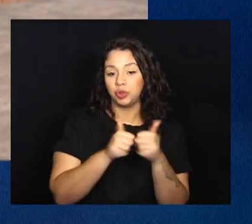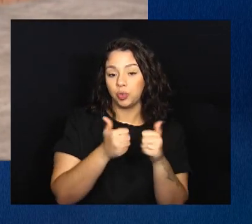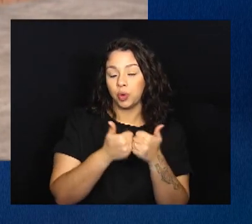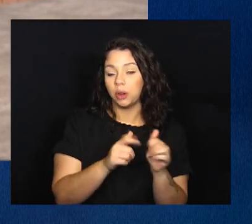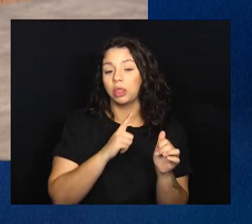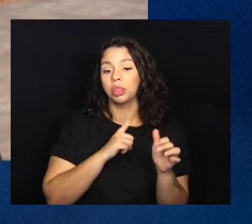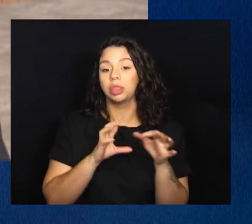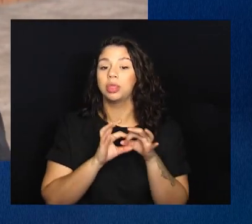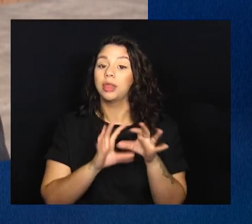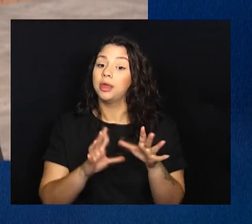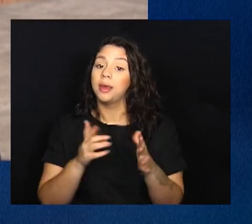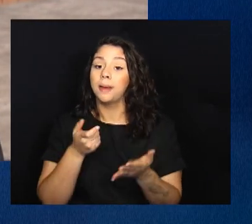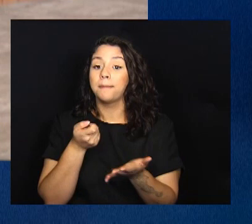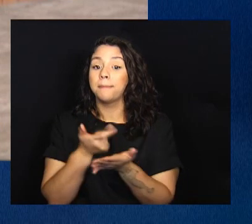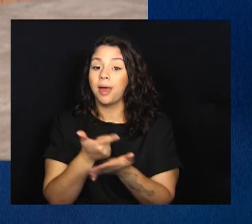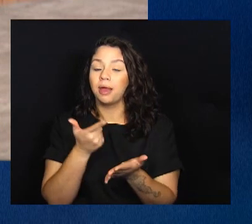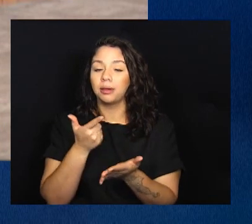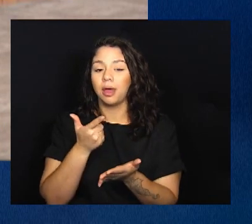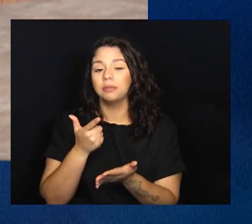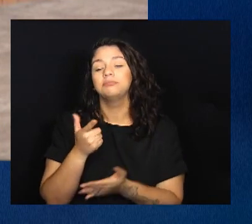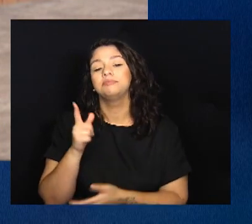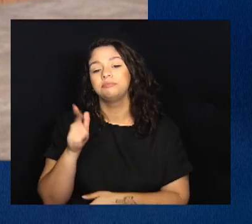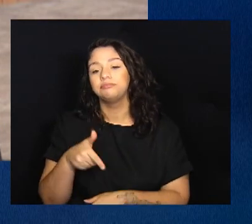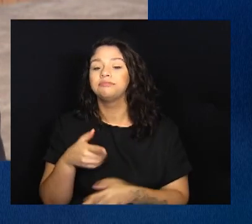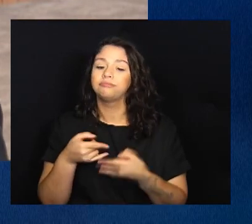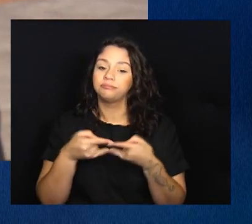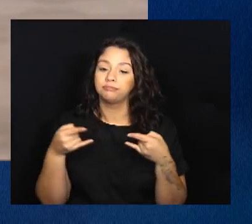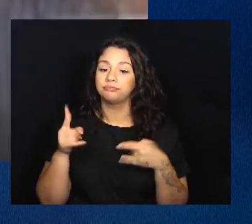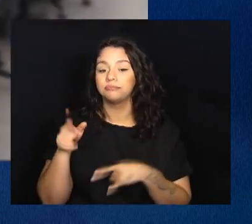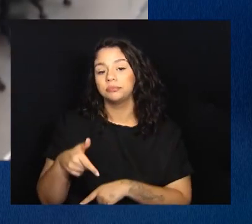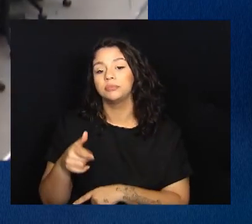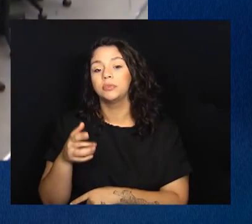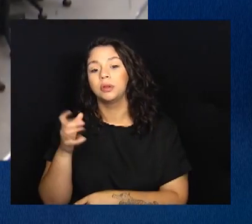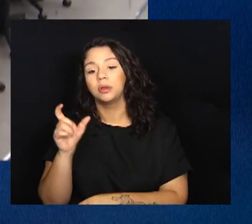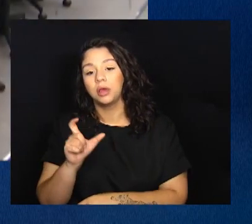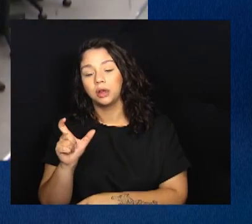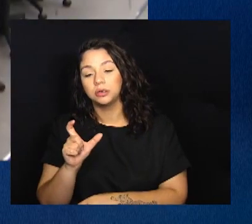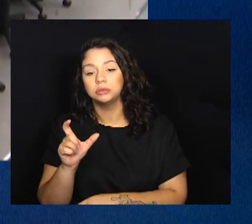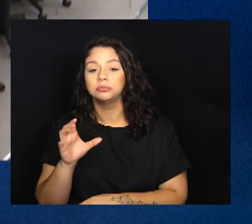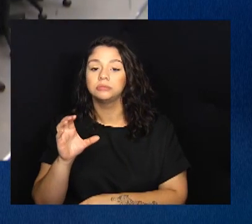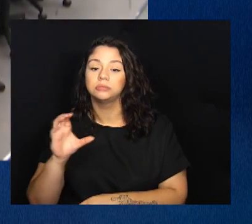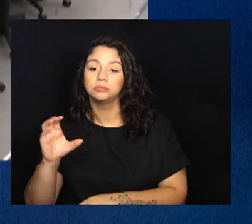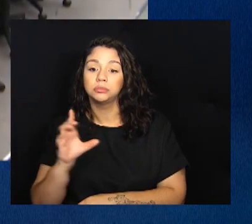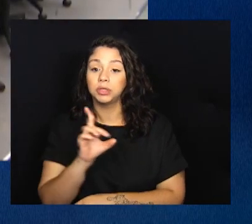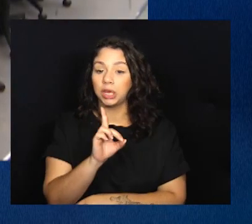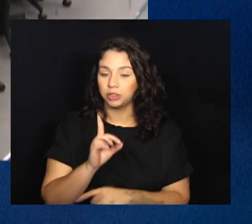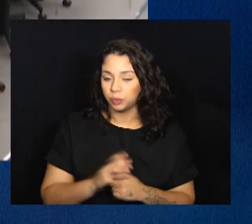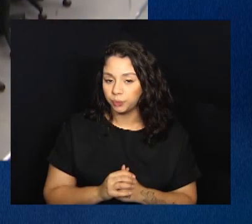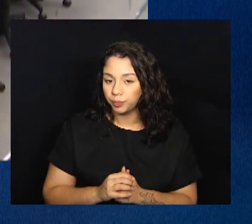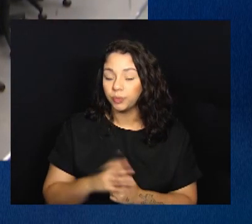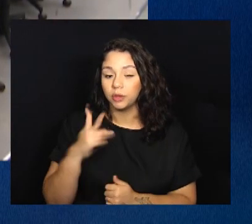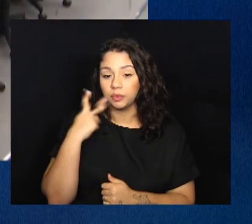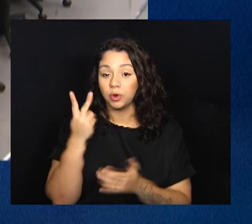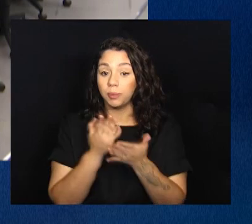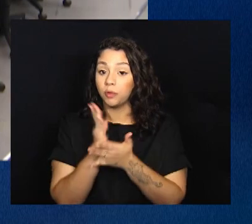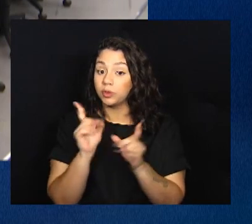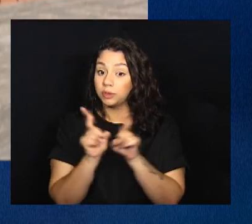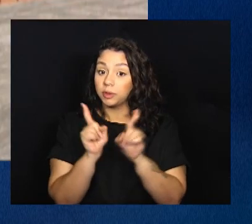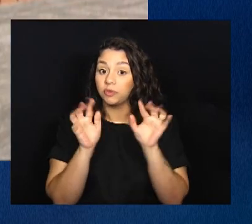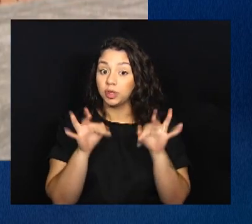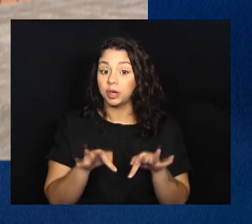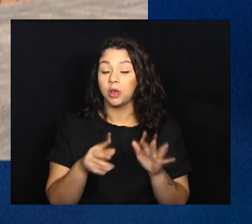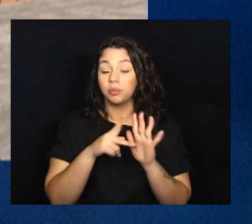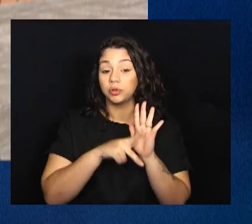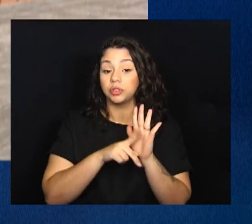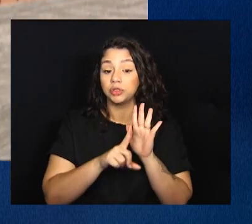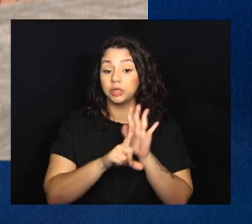disponibilizarem pagamento de passagem com cartão de débito ou crédito. Vereadores também aprovam em votação final o projeto de lei